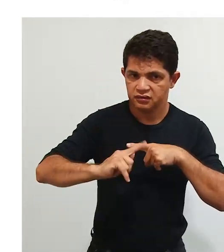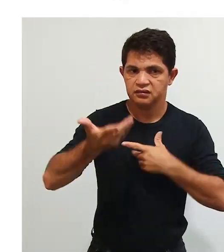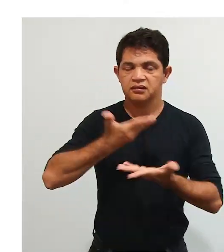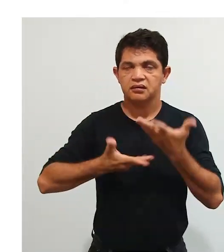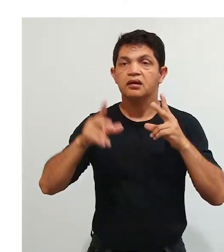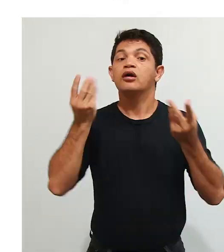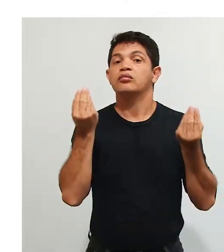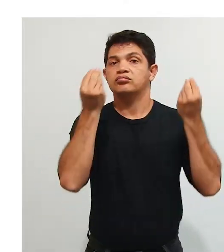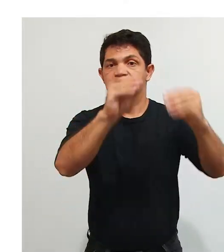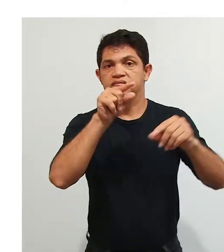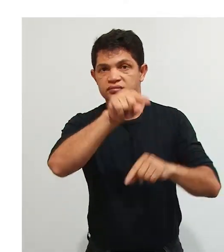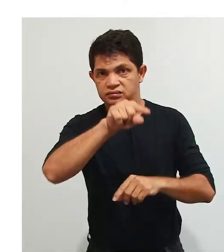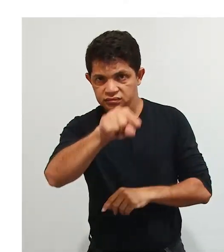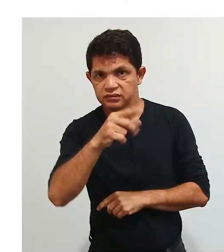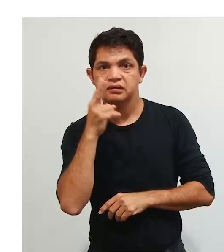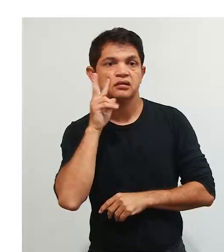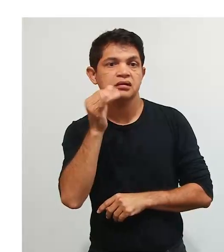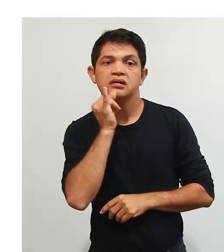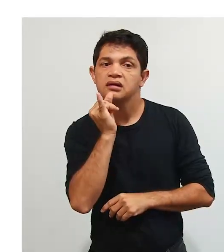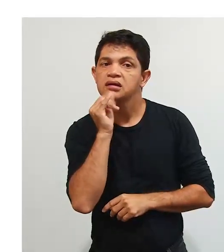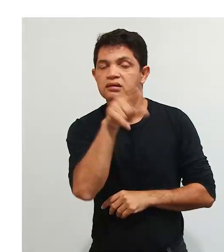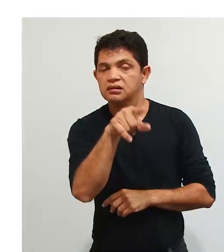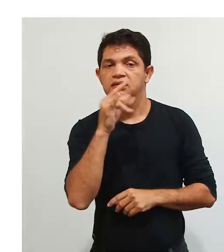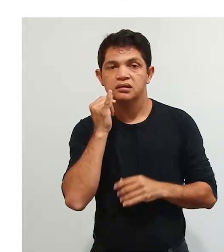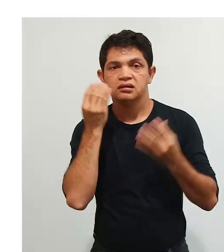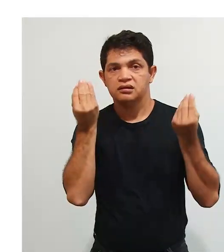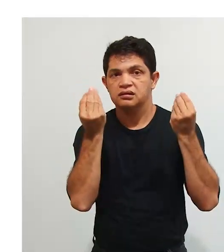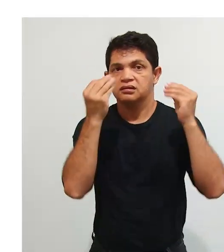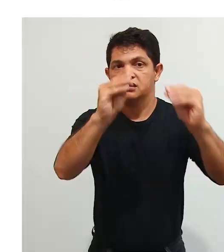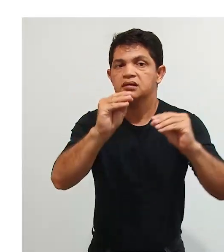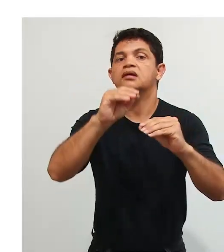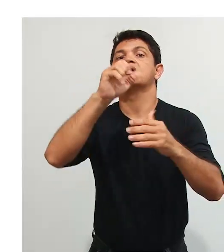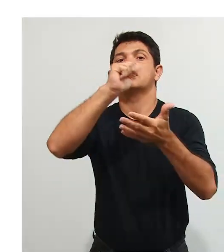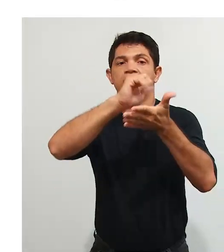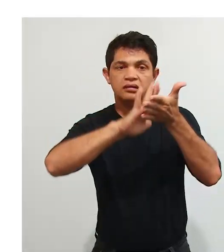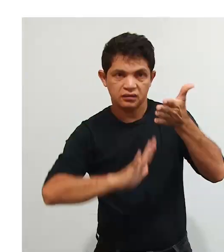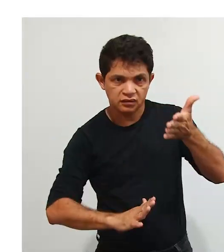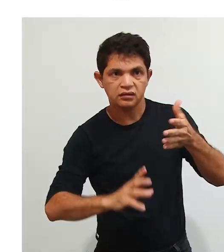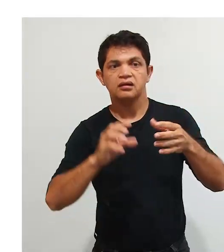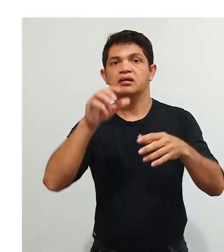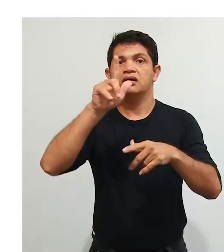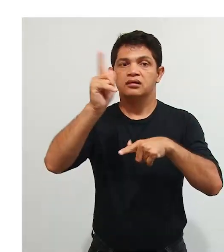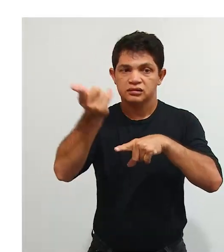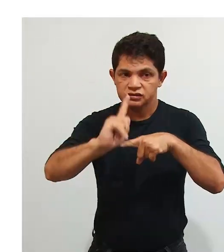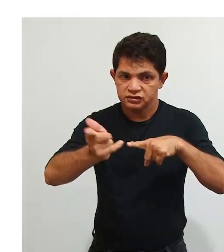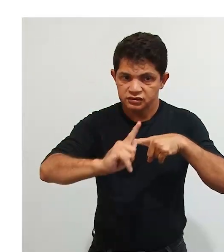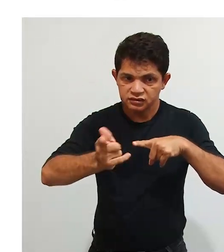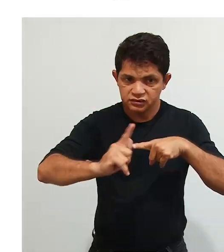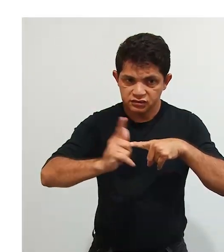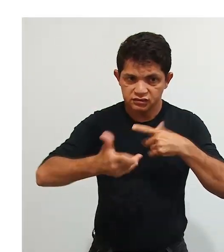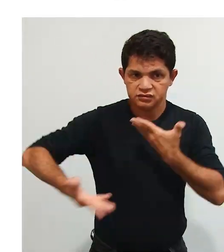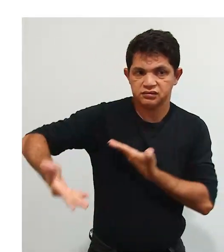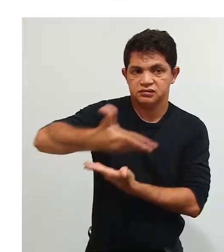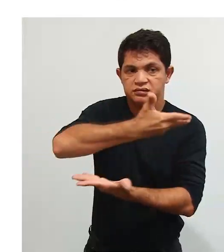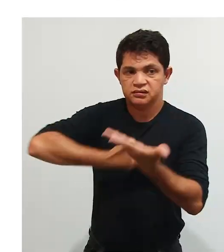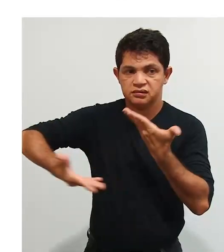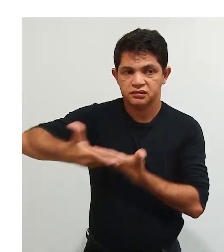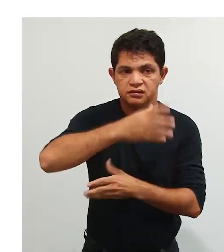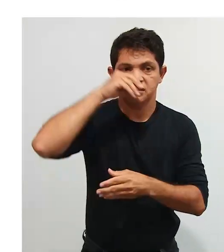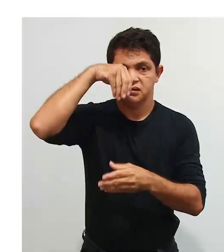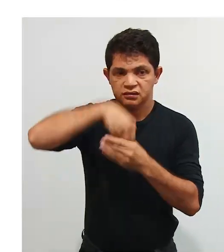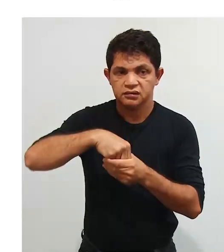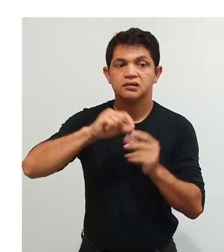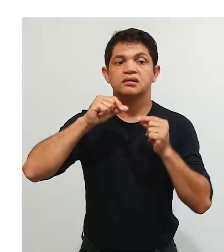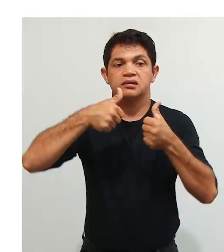para vocês. Aqui, ó, sem assertividade, o gestor para o colaborador.